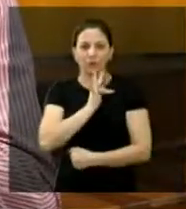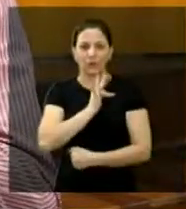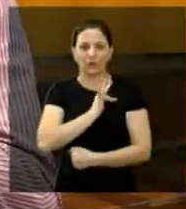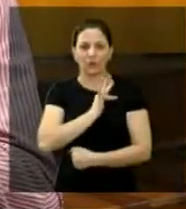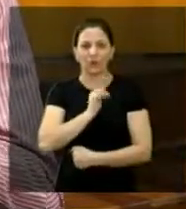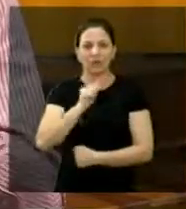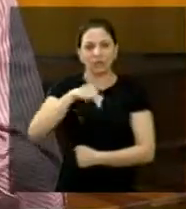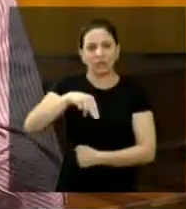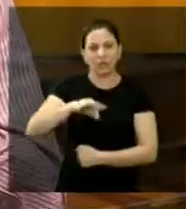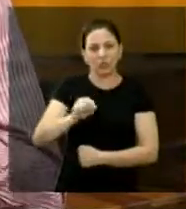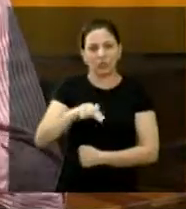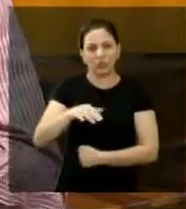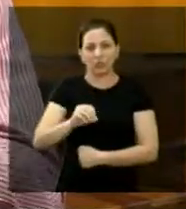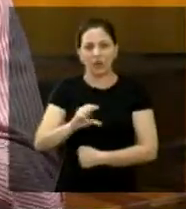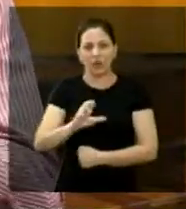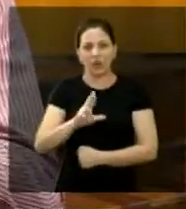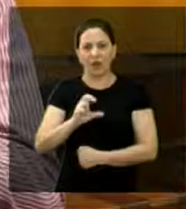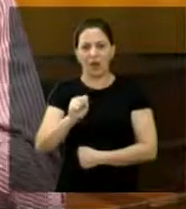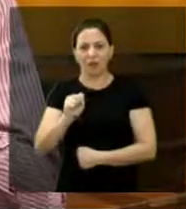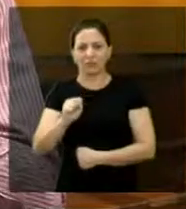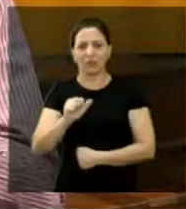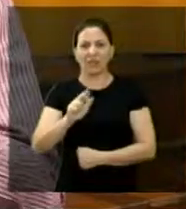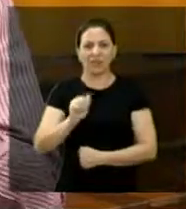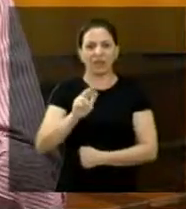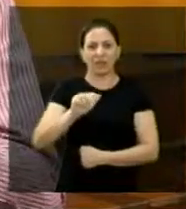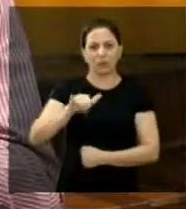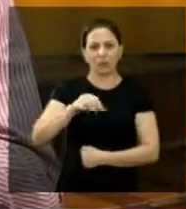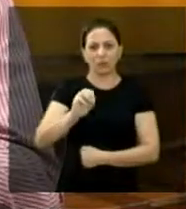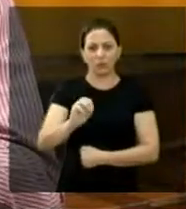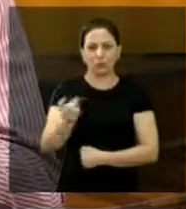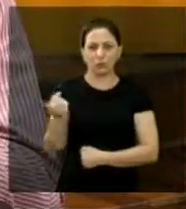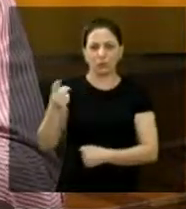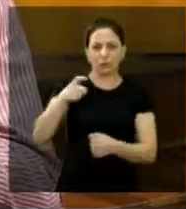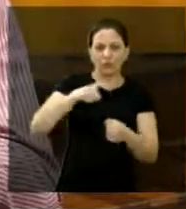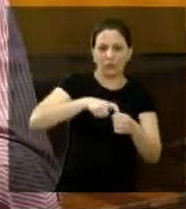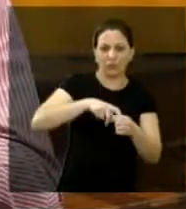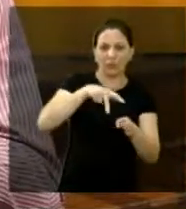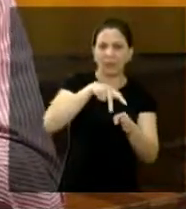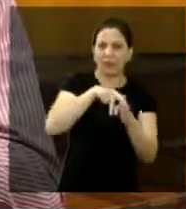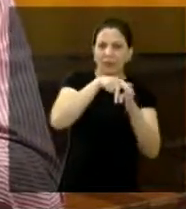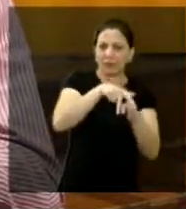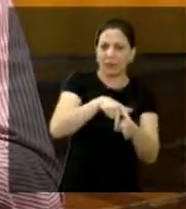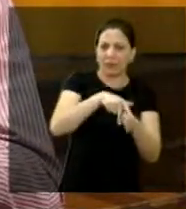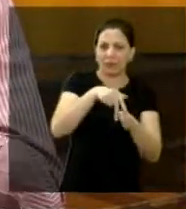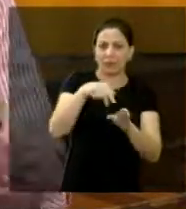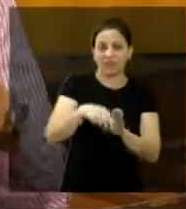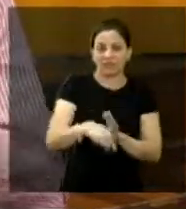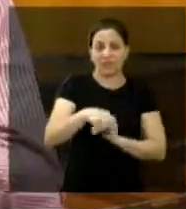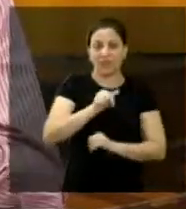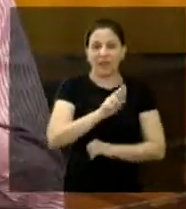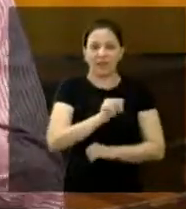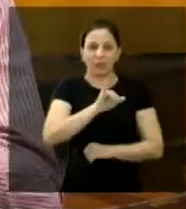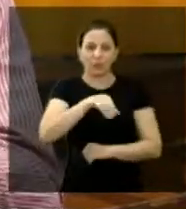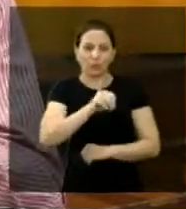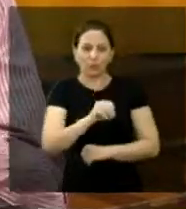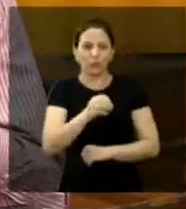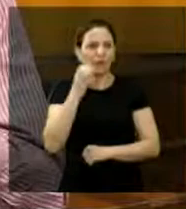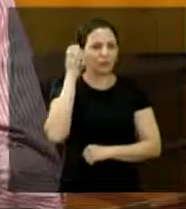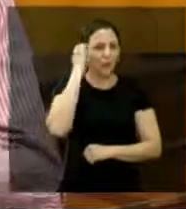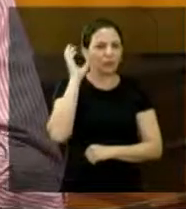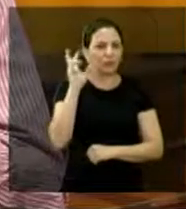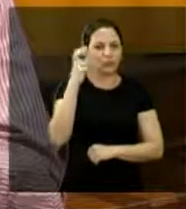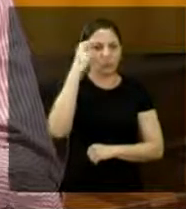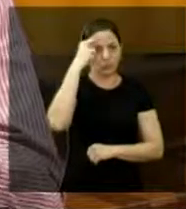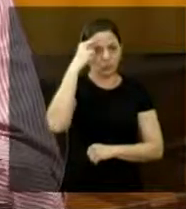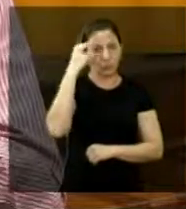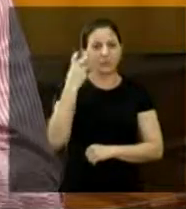Araújo. Porque depois que eu voltei de Uberlândia e voltei para Barretos, e o Araújo estava aqui na Rádio Cultura, a gente se cruzava muito em